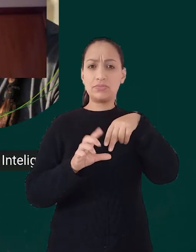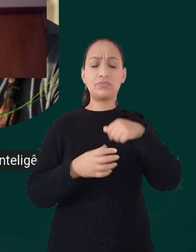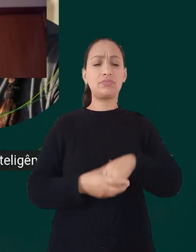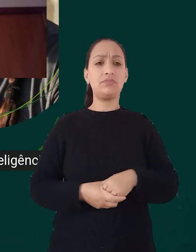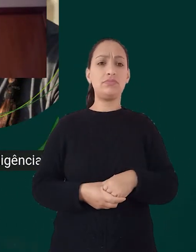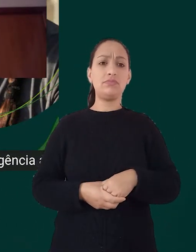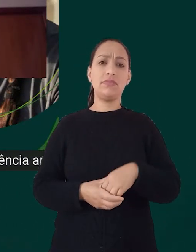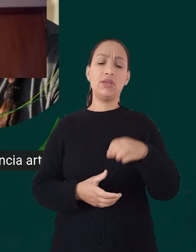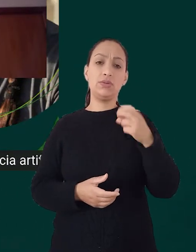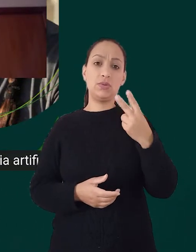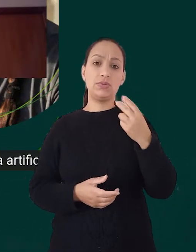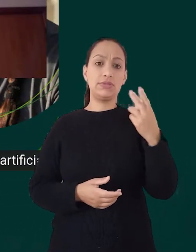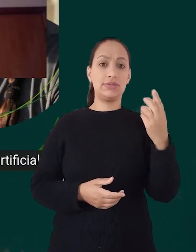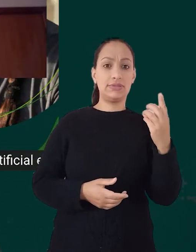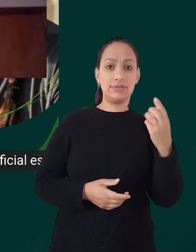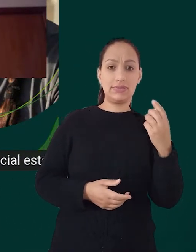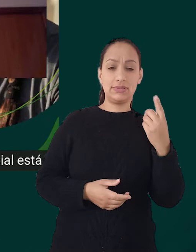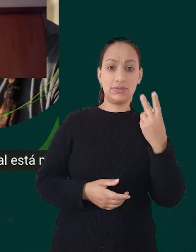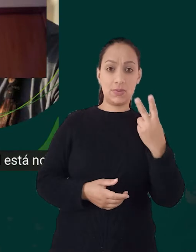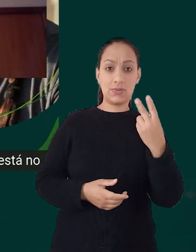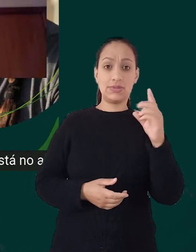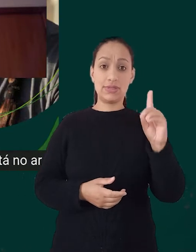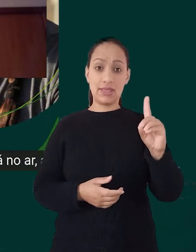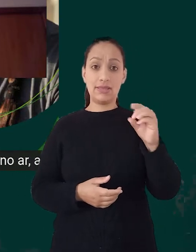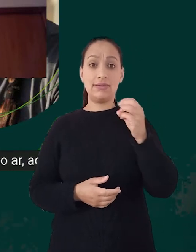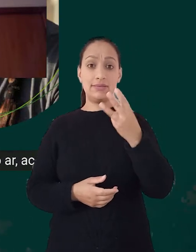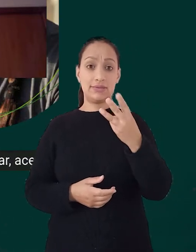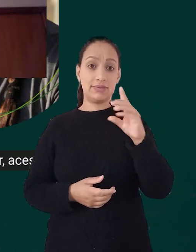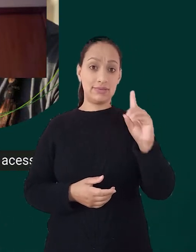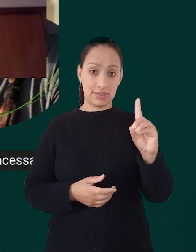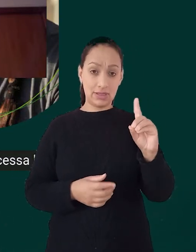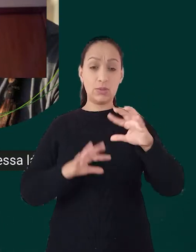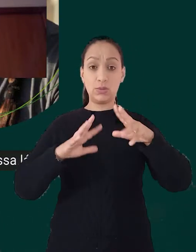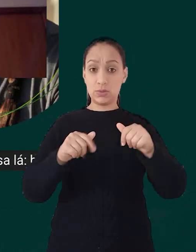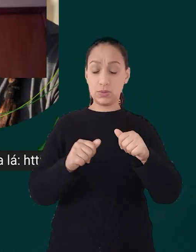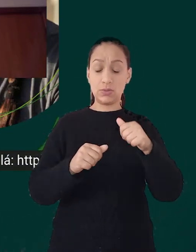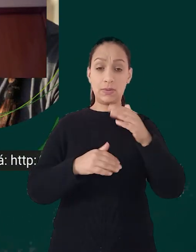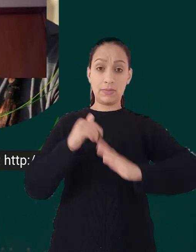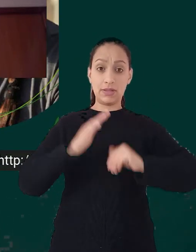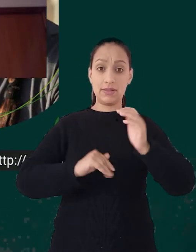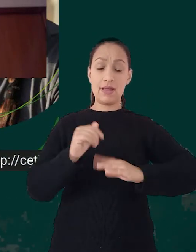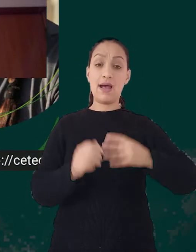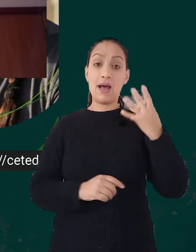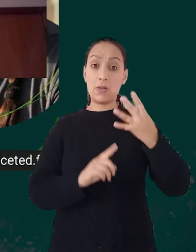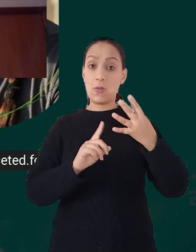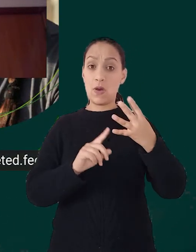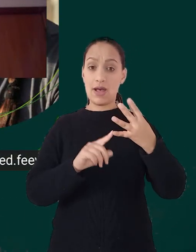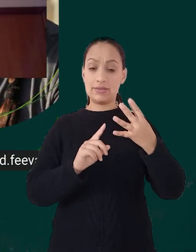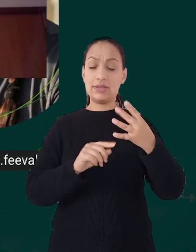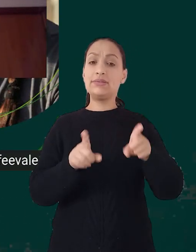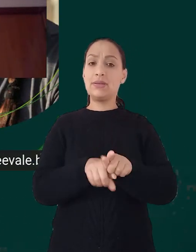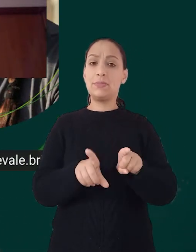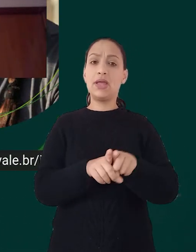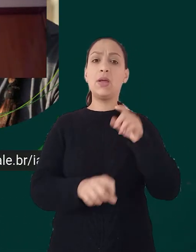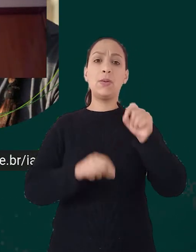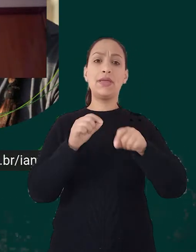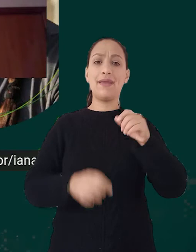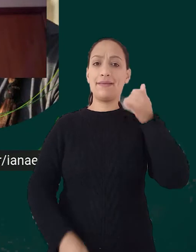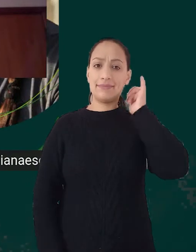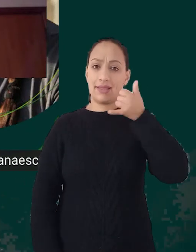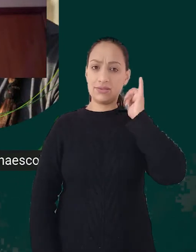ilustração 2D quanto 3D, tá tudo isso aplicado. E a quarta parte dessa seria a